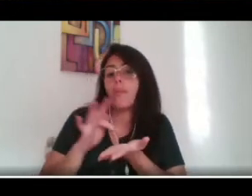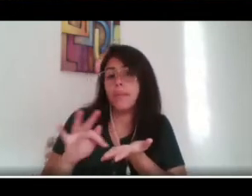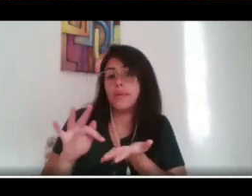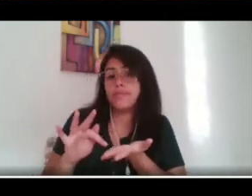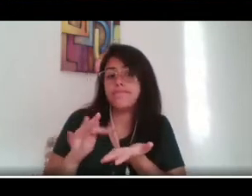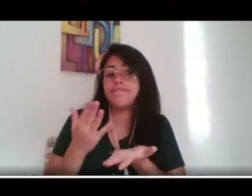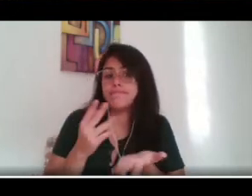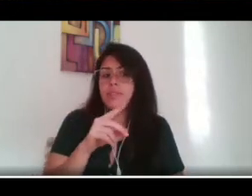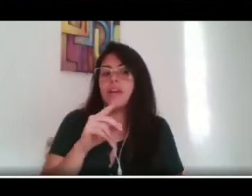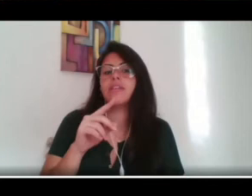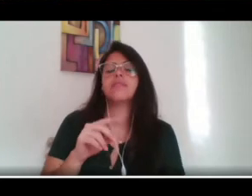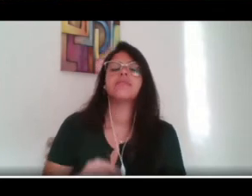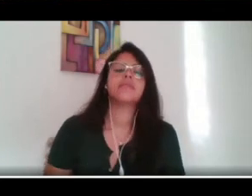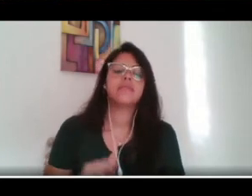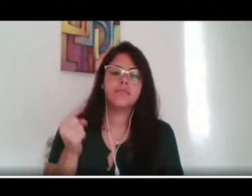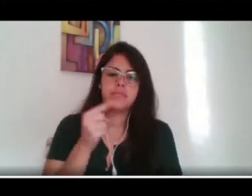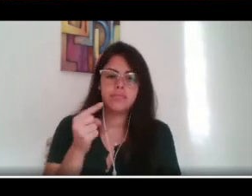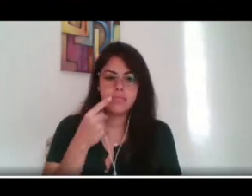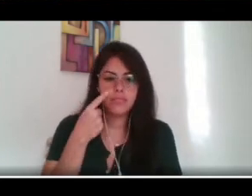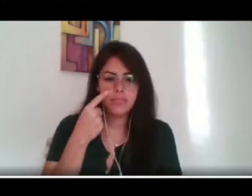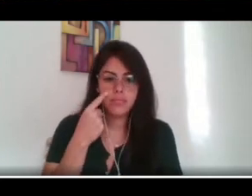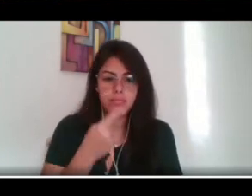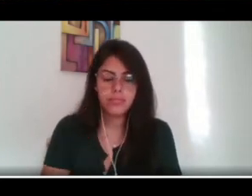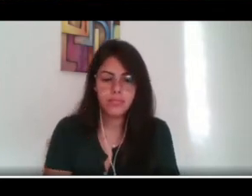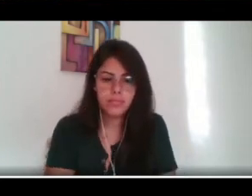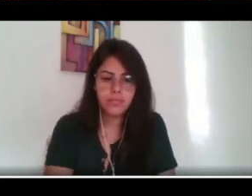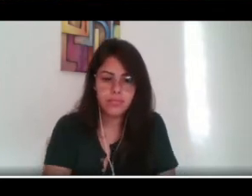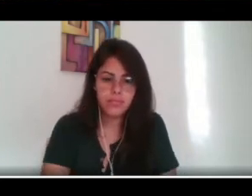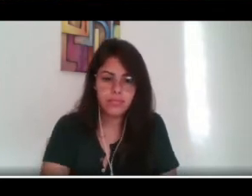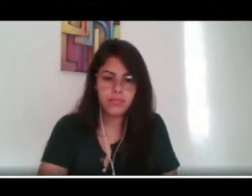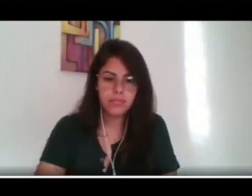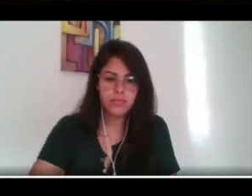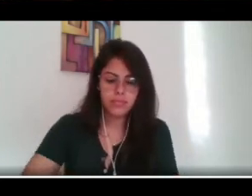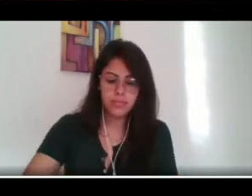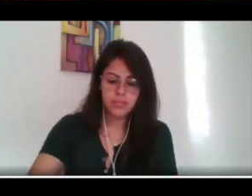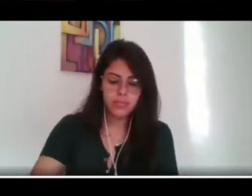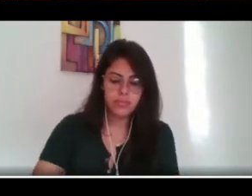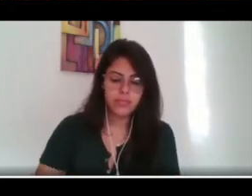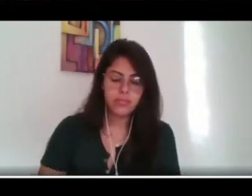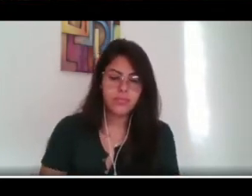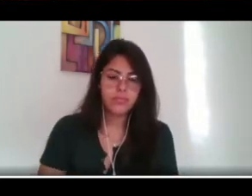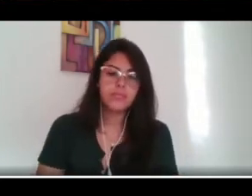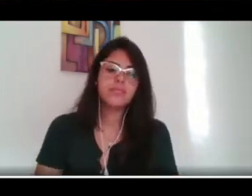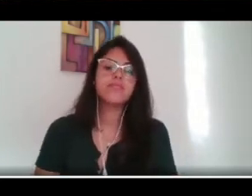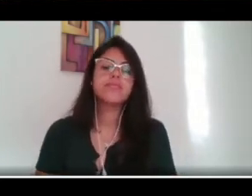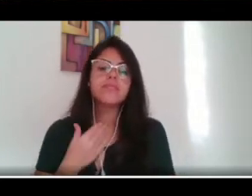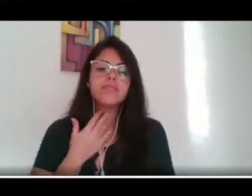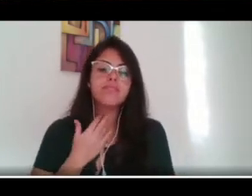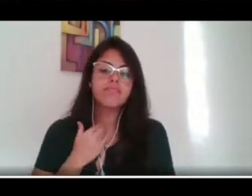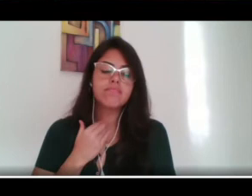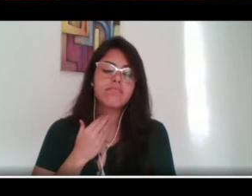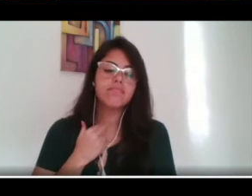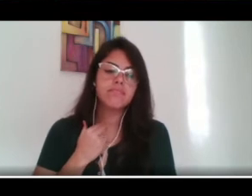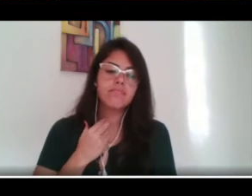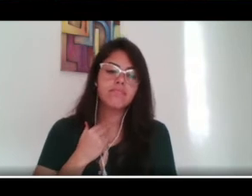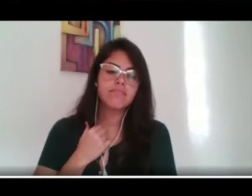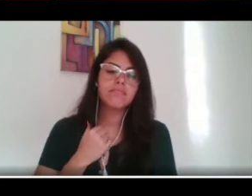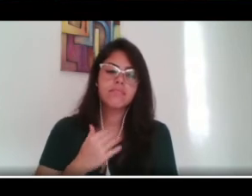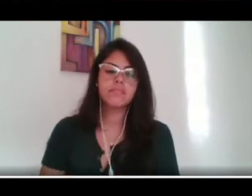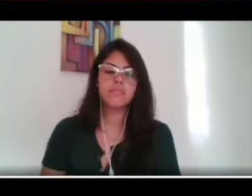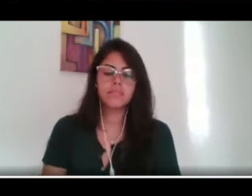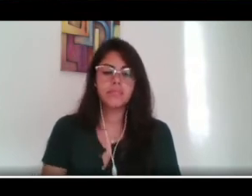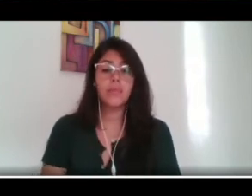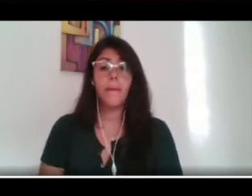ao quadrado mais um 2A ΔY. Só que observe aqui, ó, que eu preciso